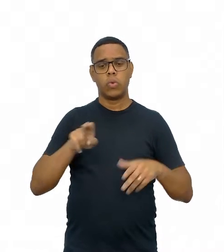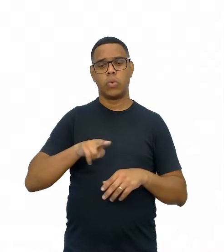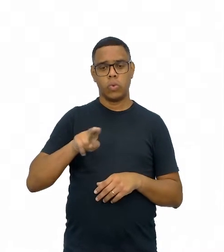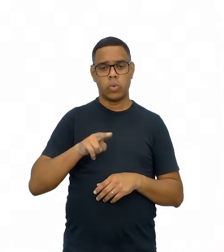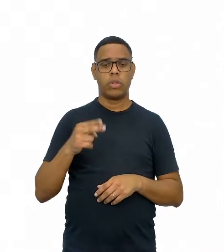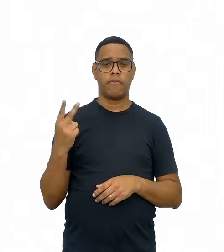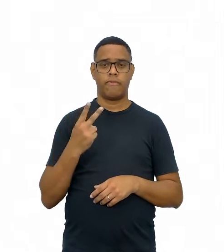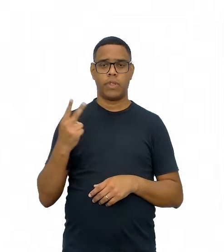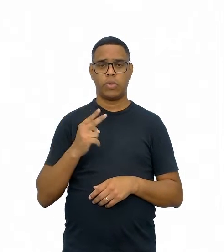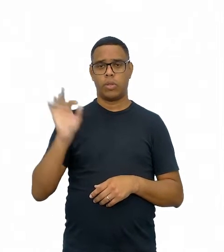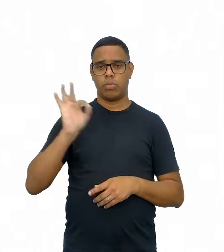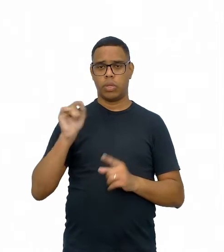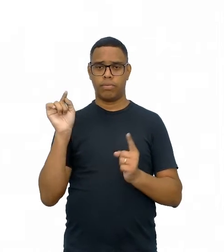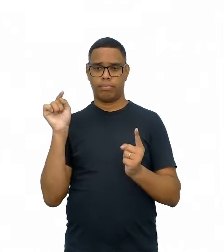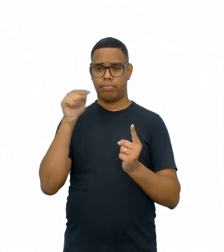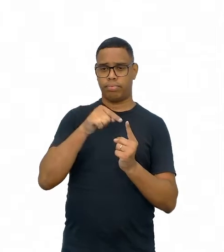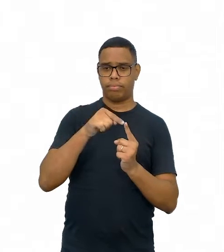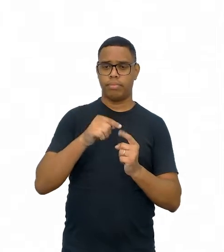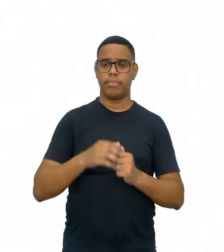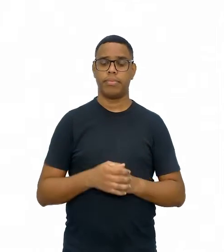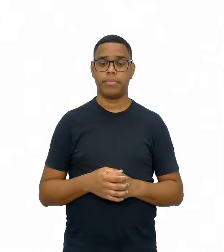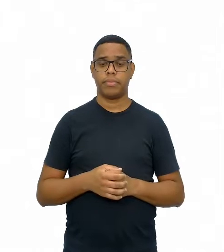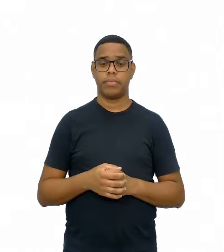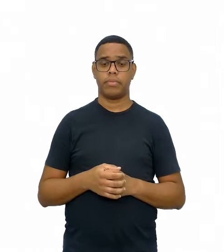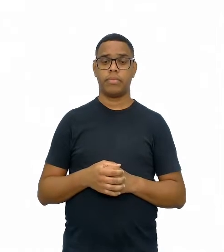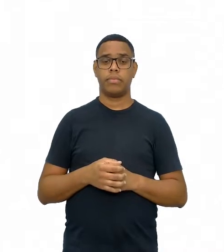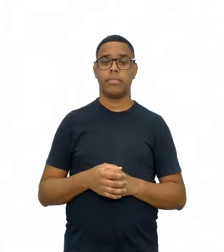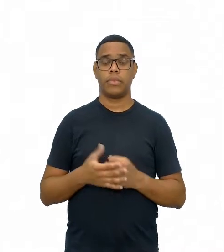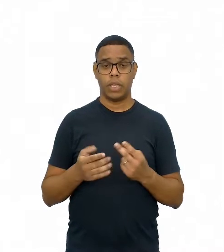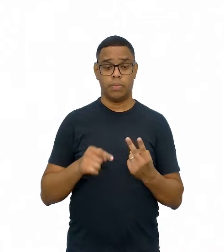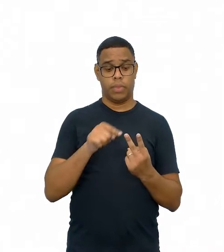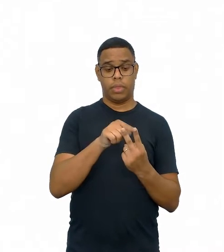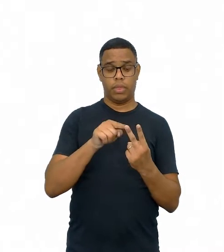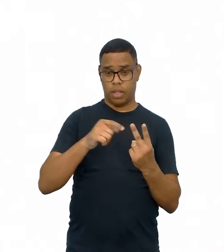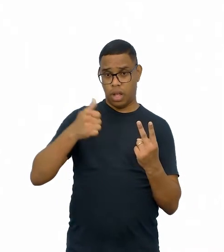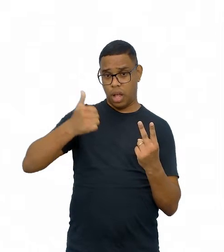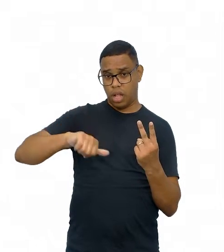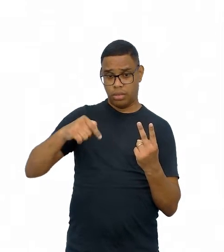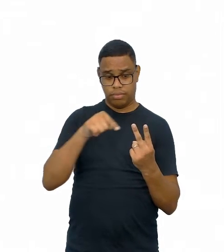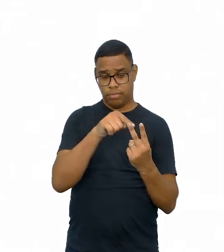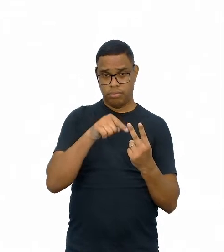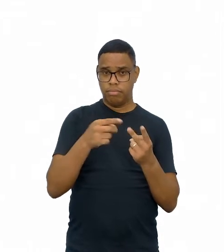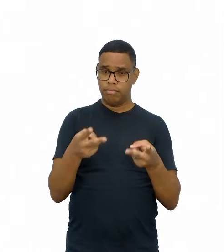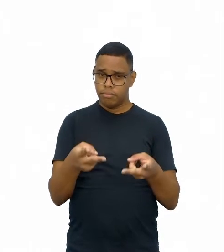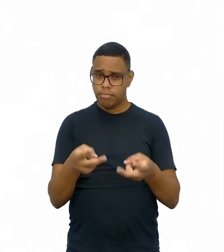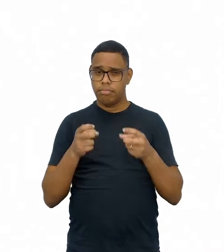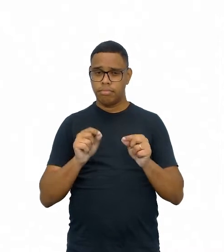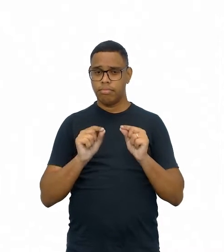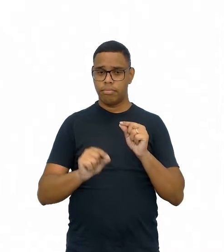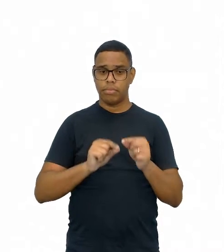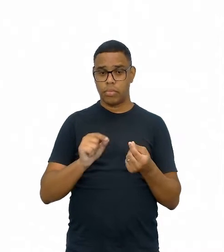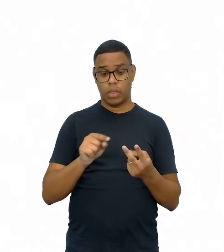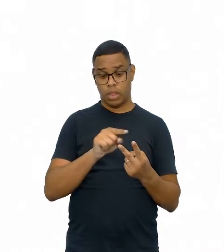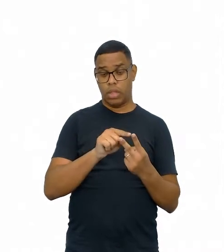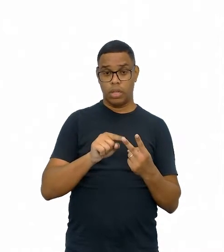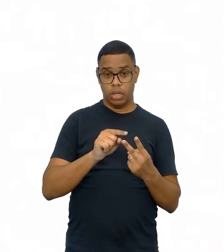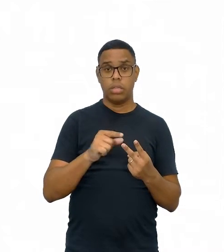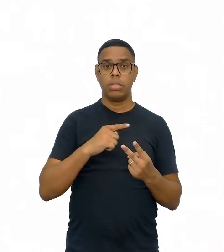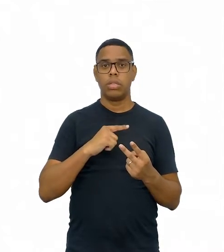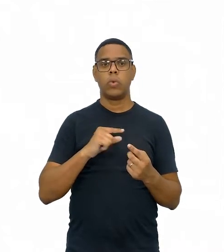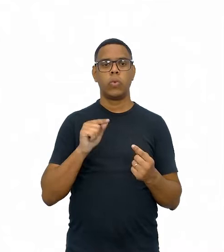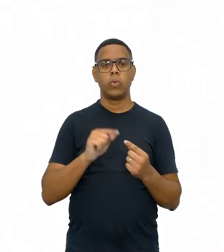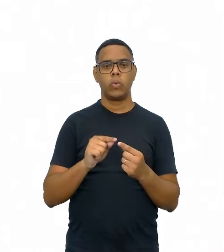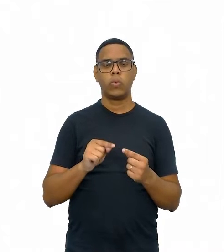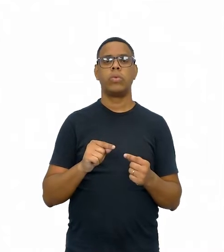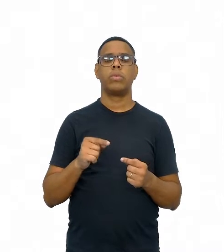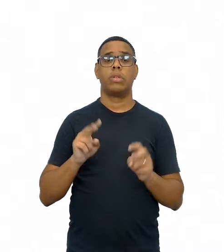com 22% de acerto. Ao analisar as 2 habilidades, percebemos que em uma delas se encontra